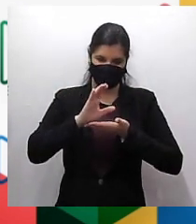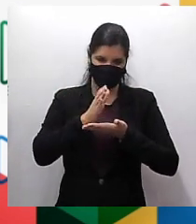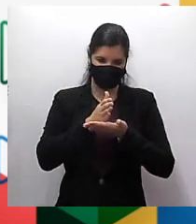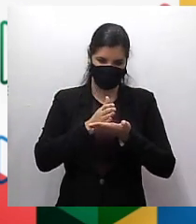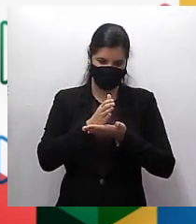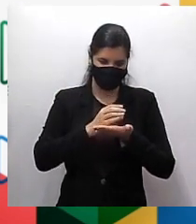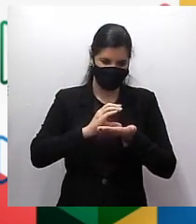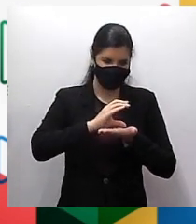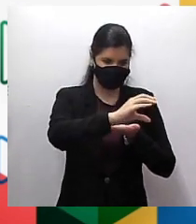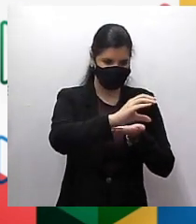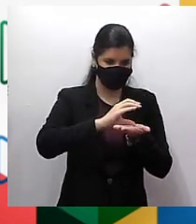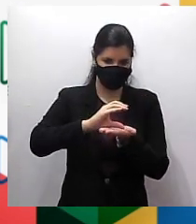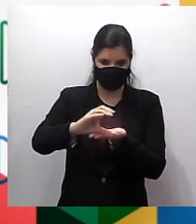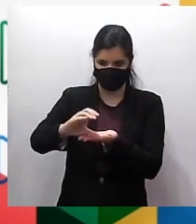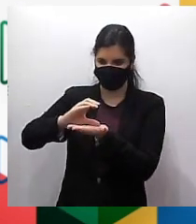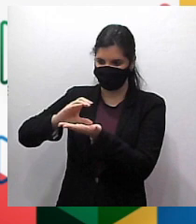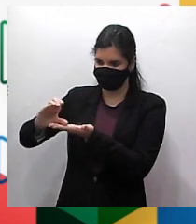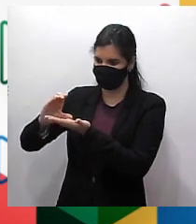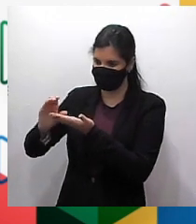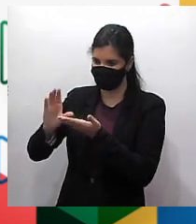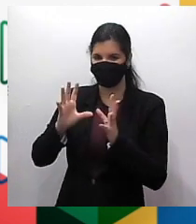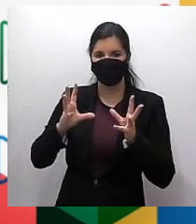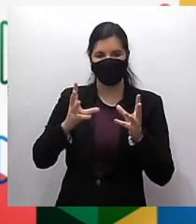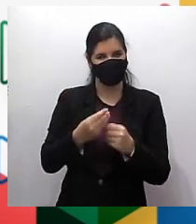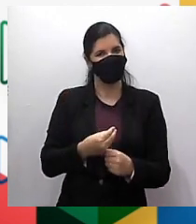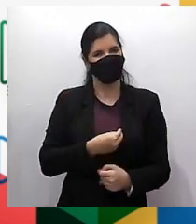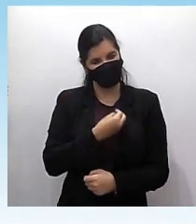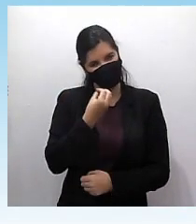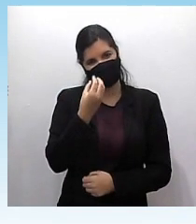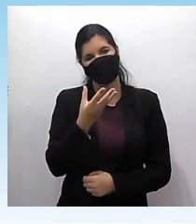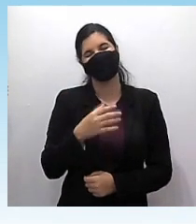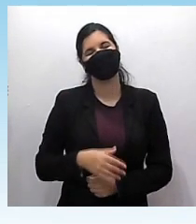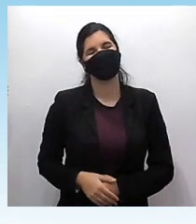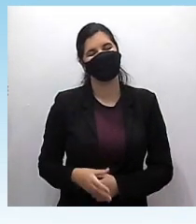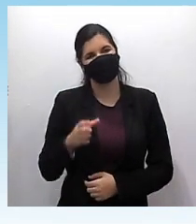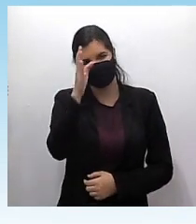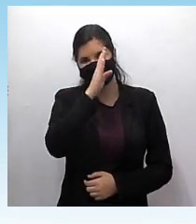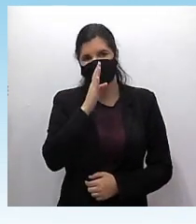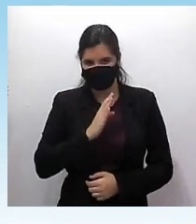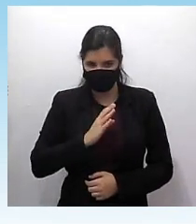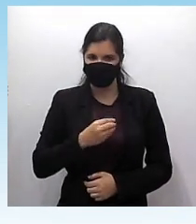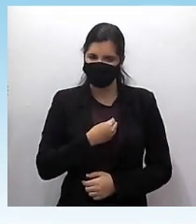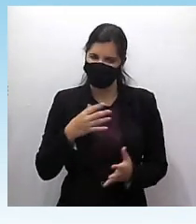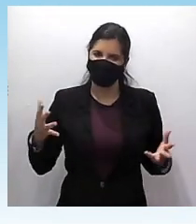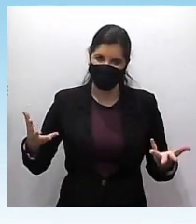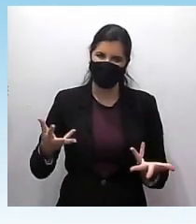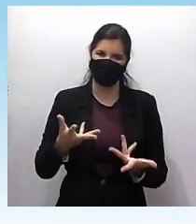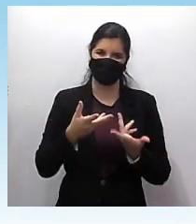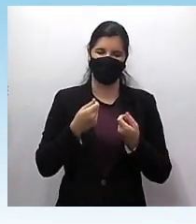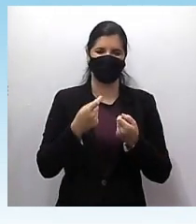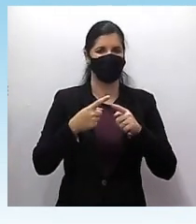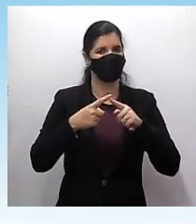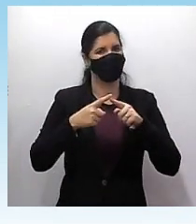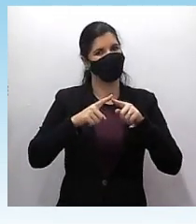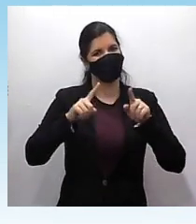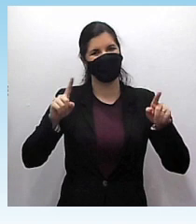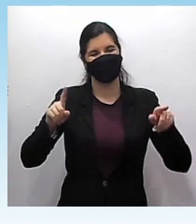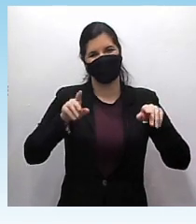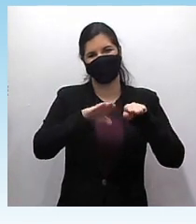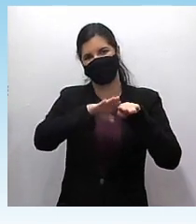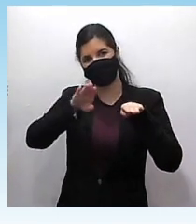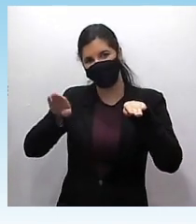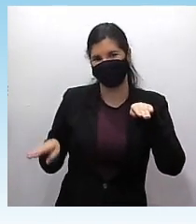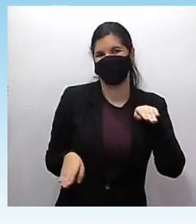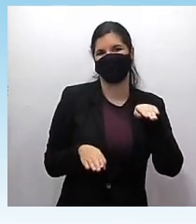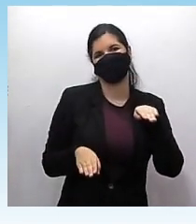pessoa, todo brasileiro ia viver bem. A qualidade de vida do brasileiro seria boa. Mas como existe a desigualdade e a concentração